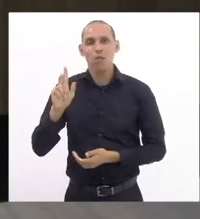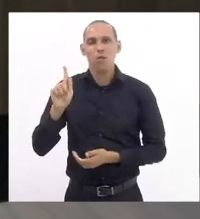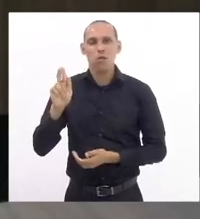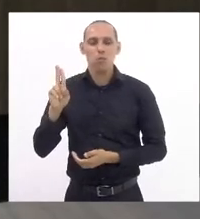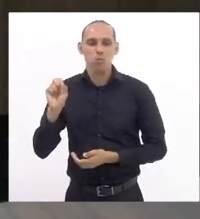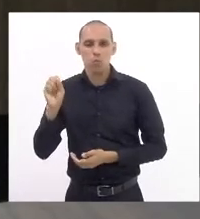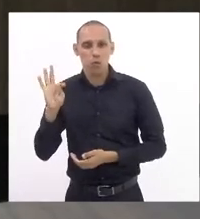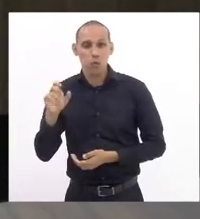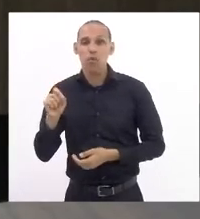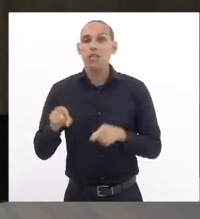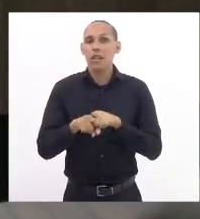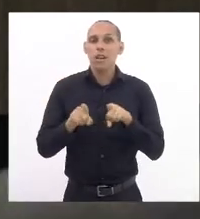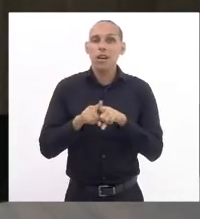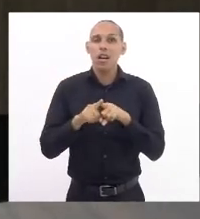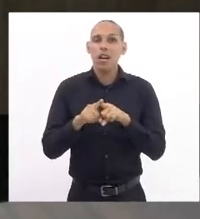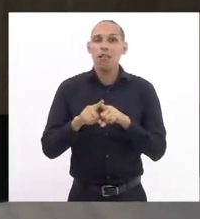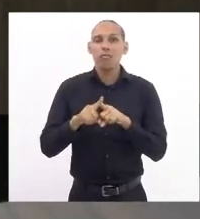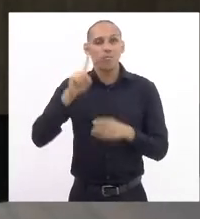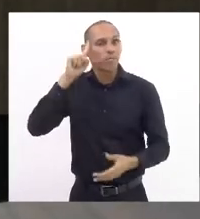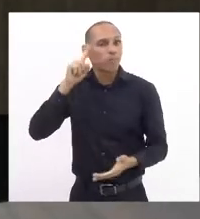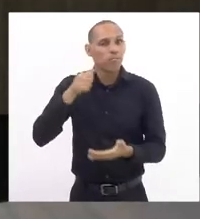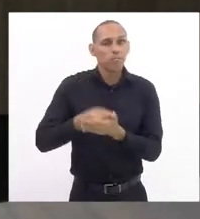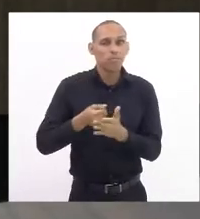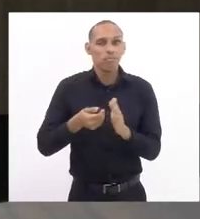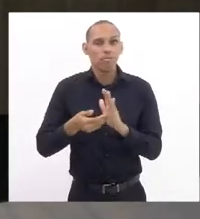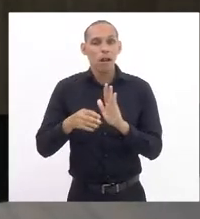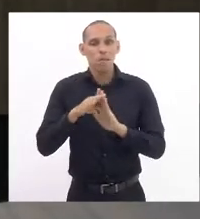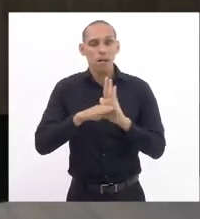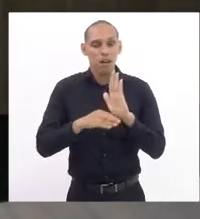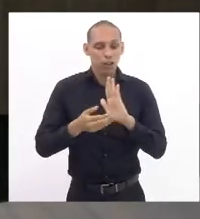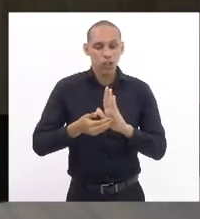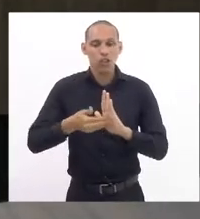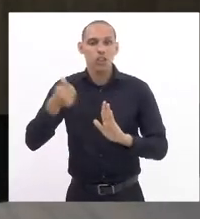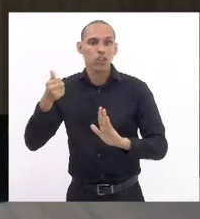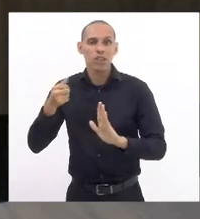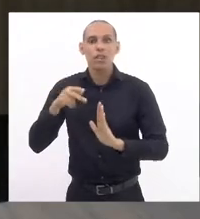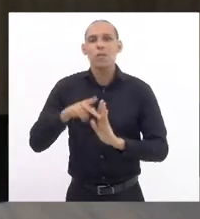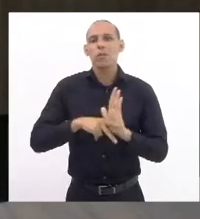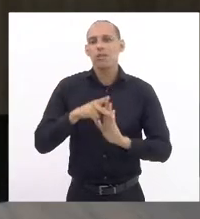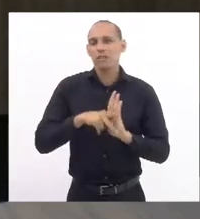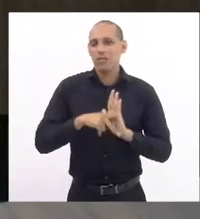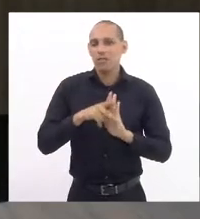a decisão da retirada de pauta do projeto